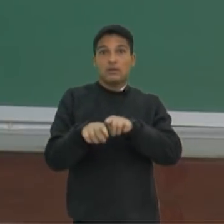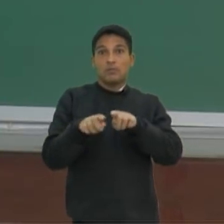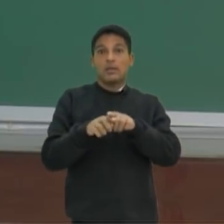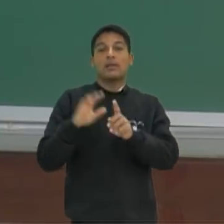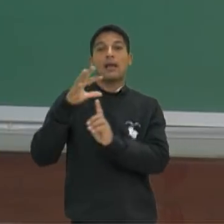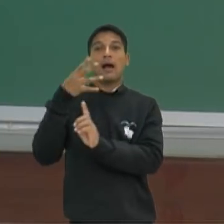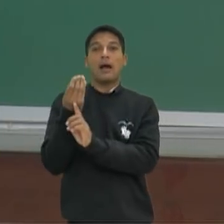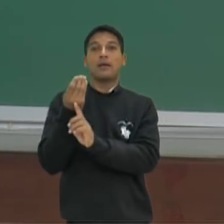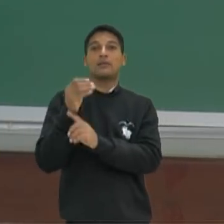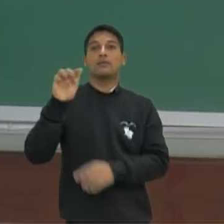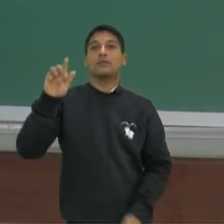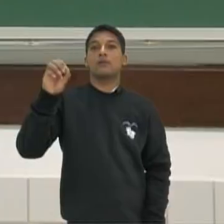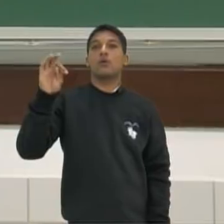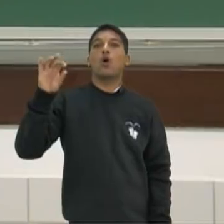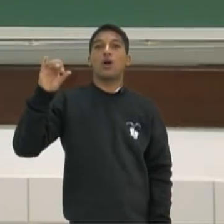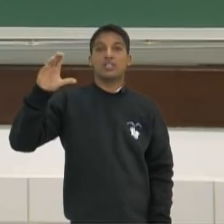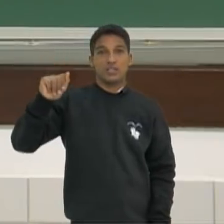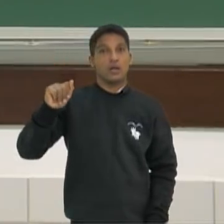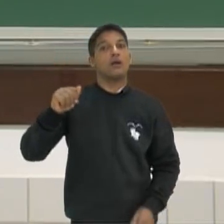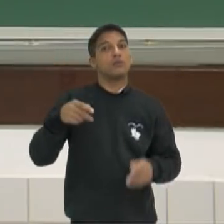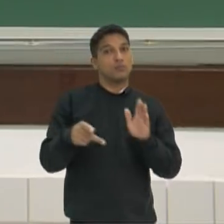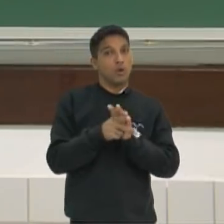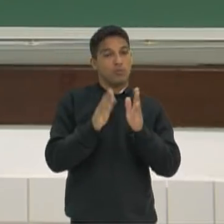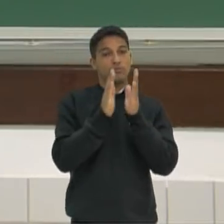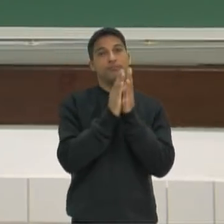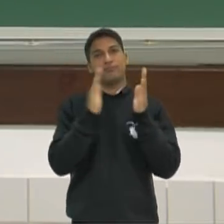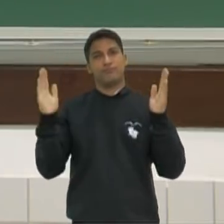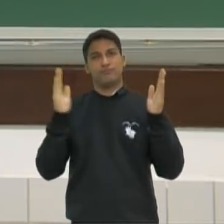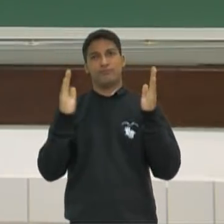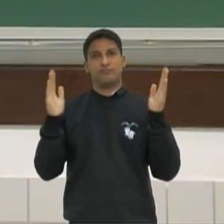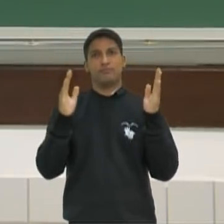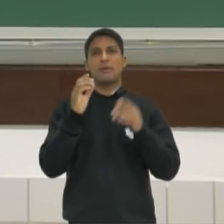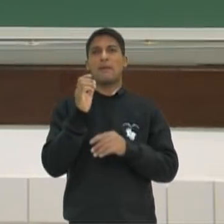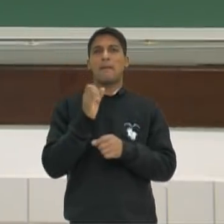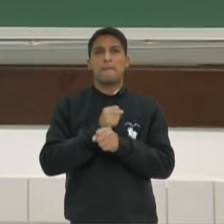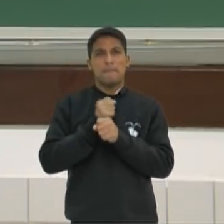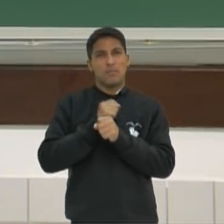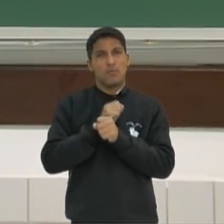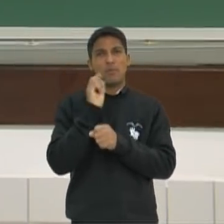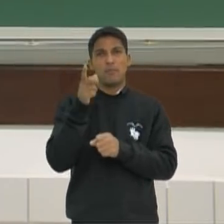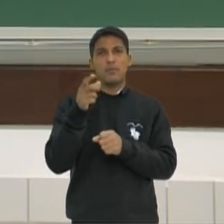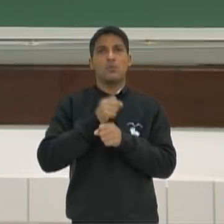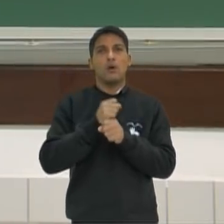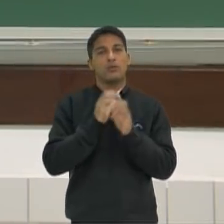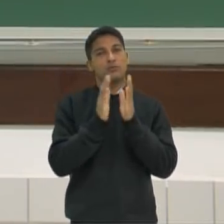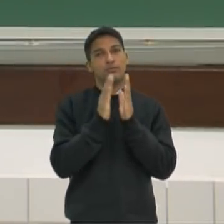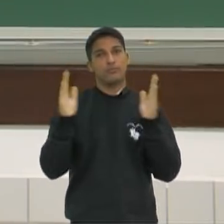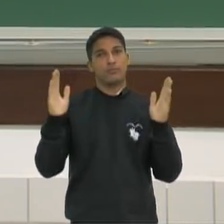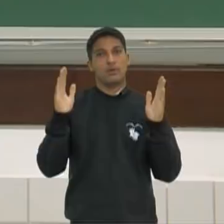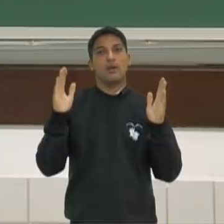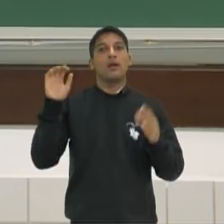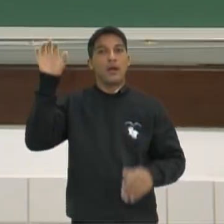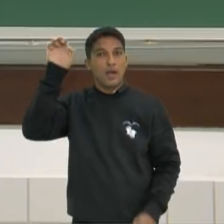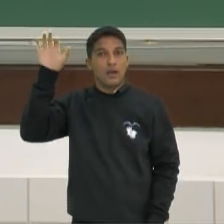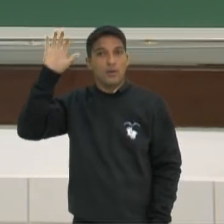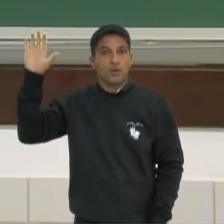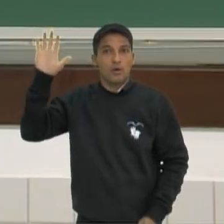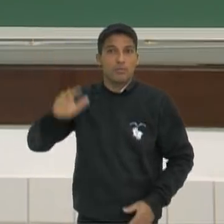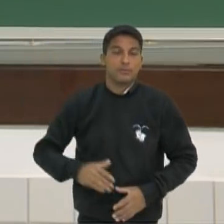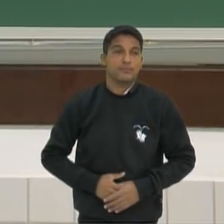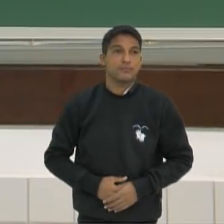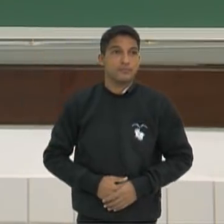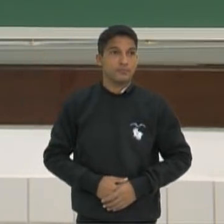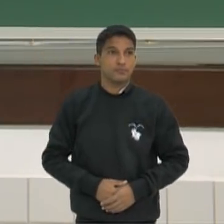Nossa problemática dessa aula. A gente vai ver então como é que esses modelos culturais vividos na Idade Média, como que